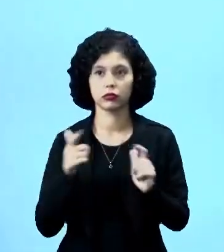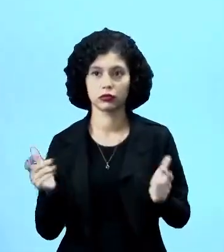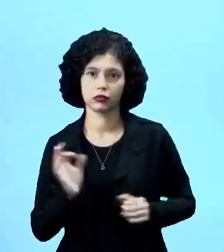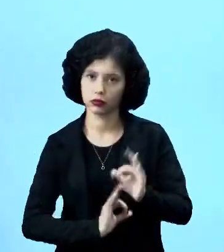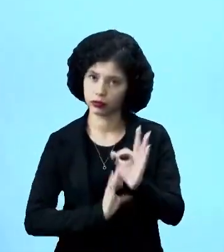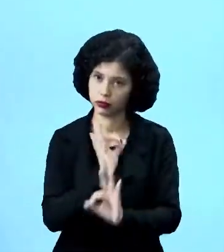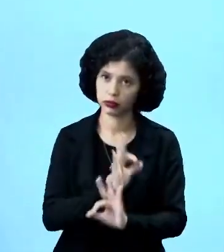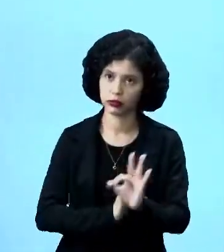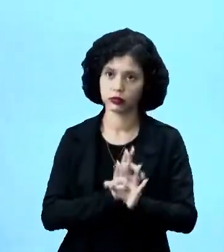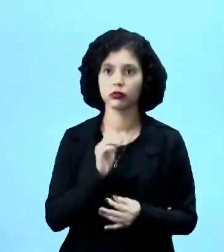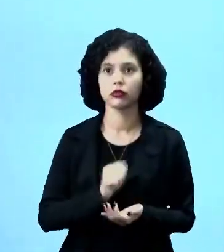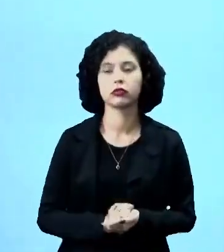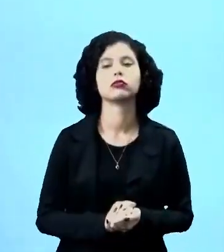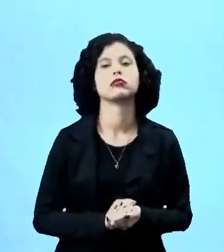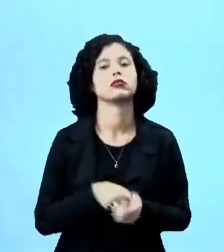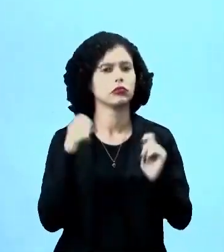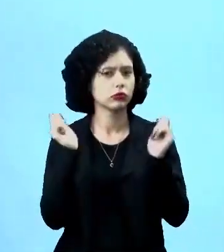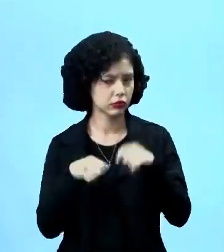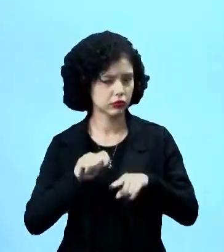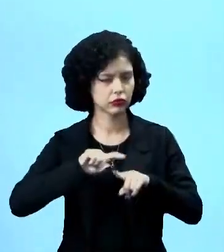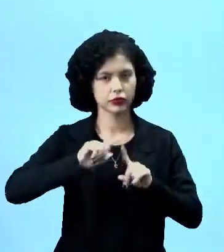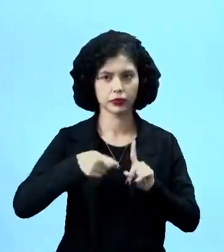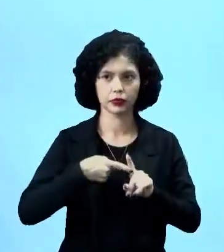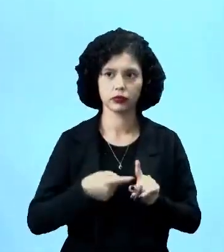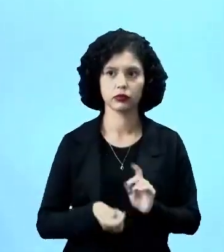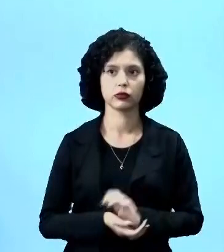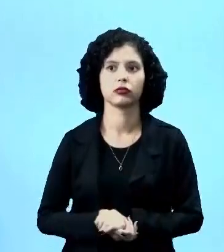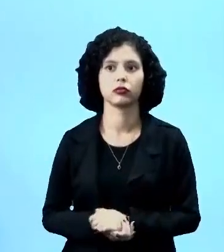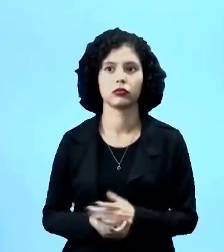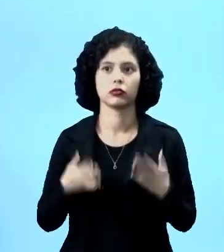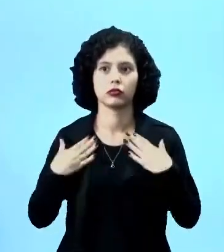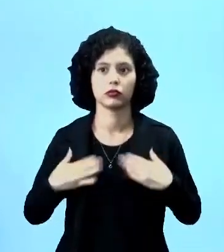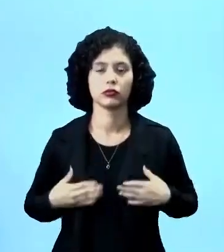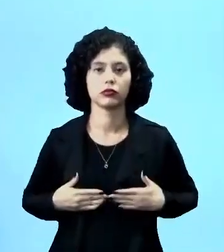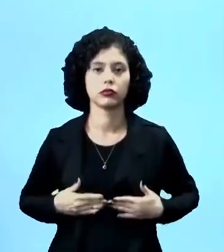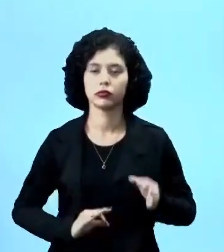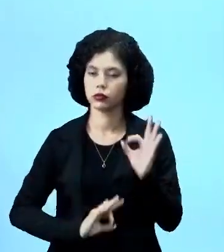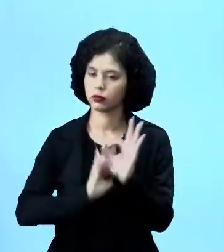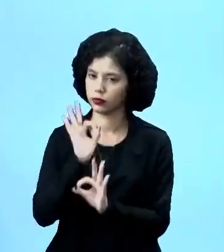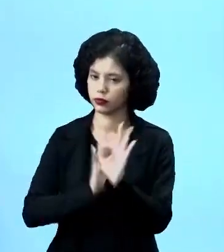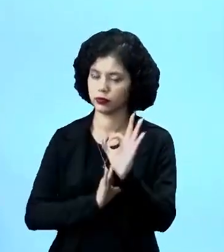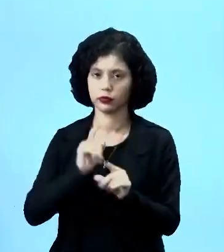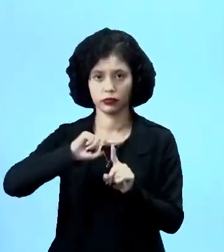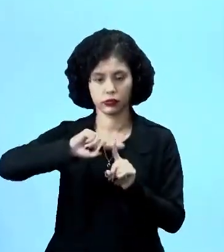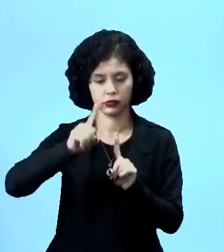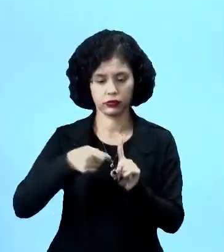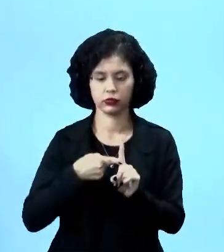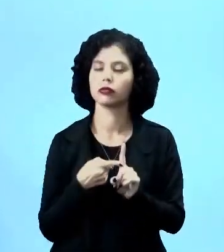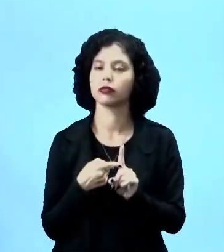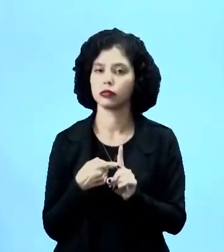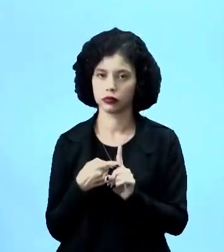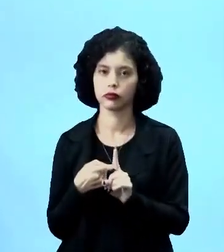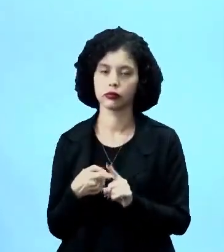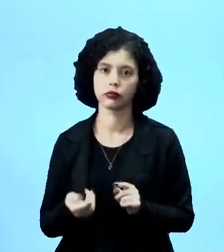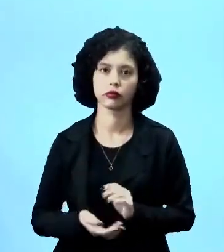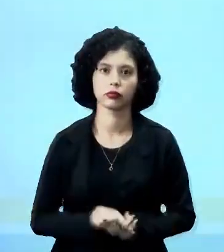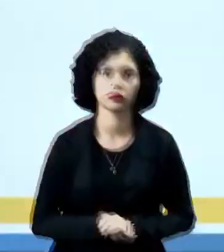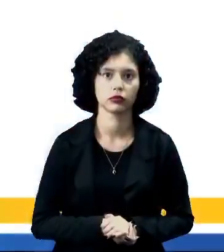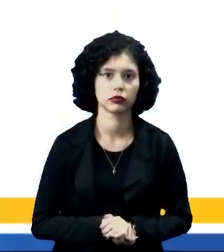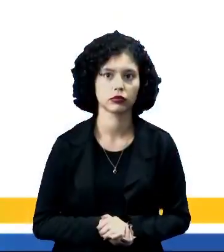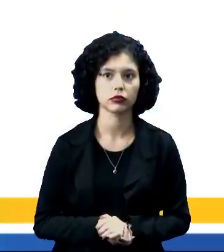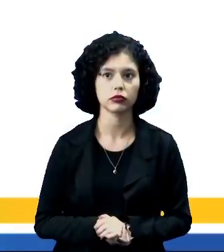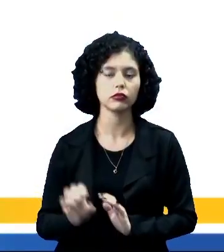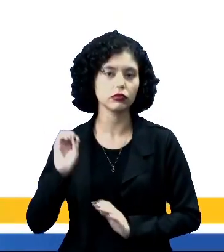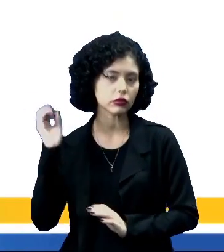preparo para uma possível gravidez o corpo ele está ali se preparando para receber E